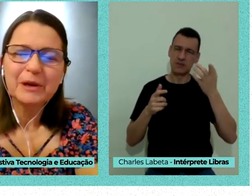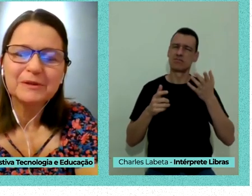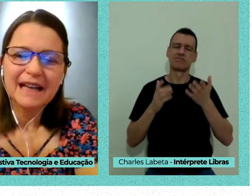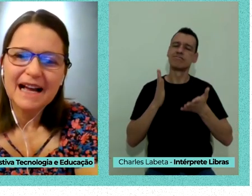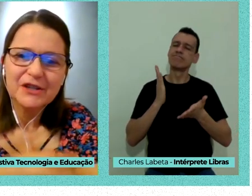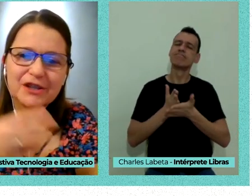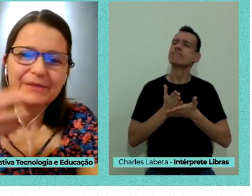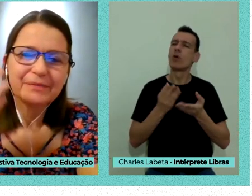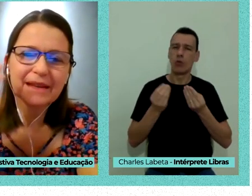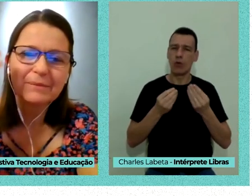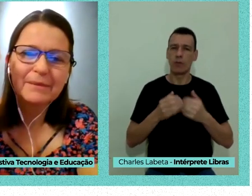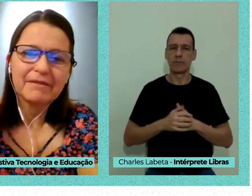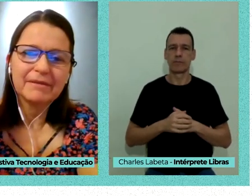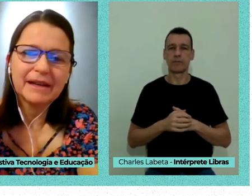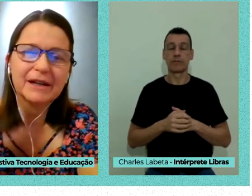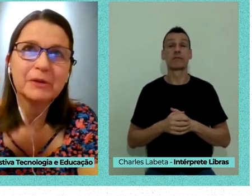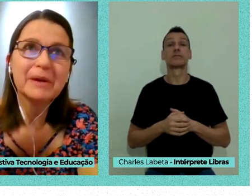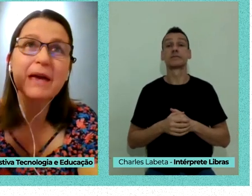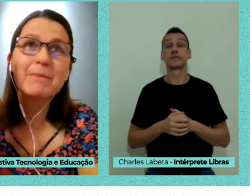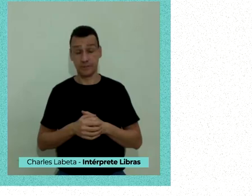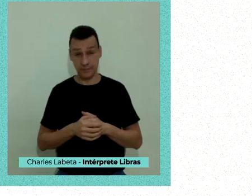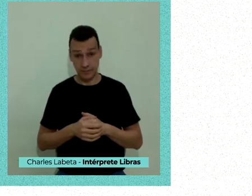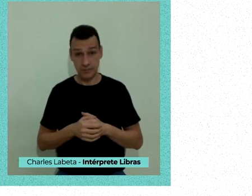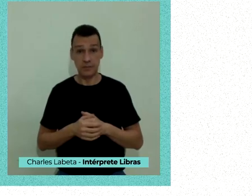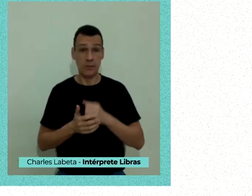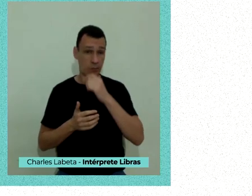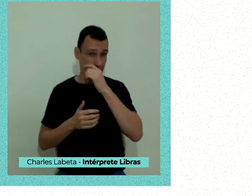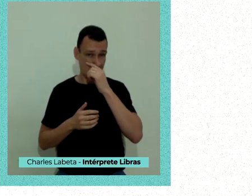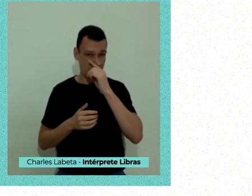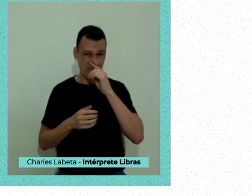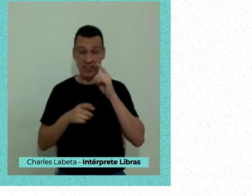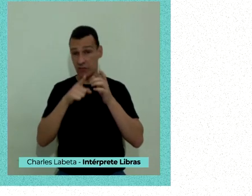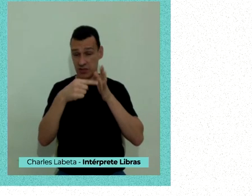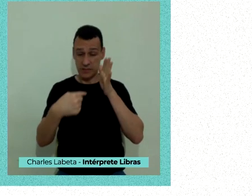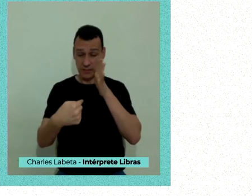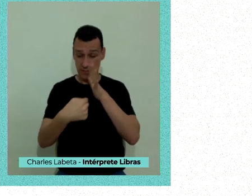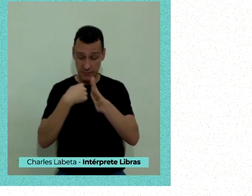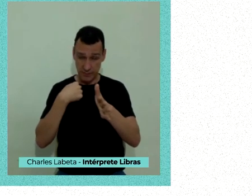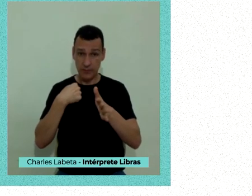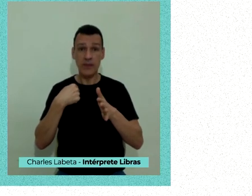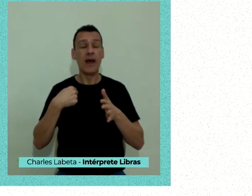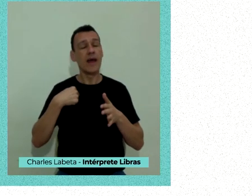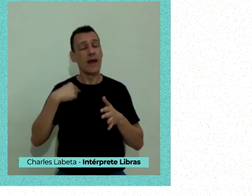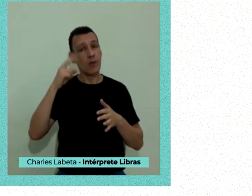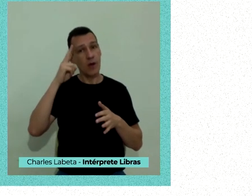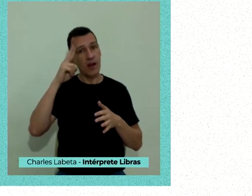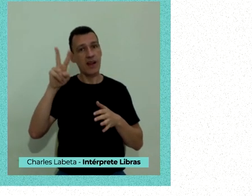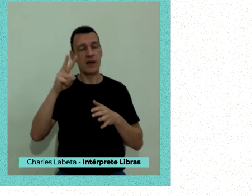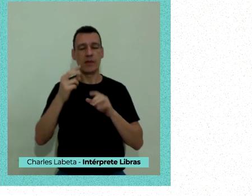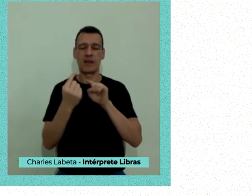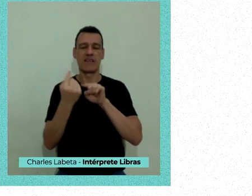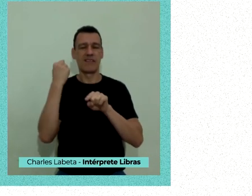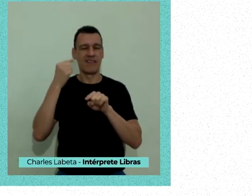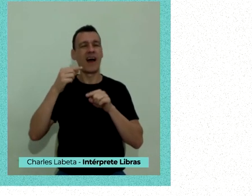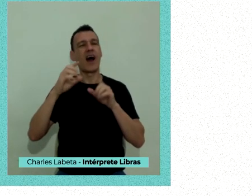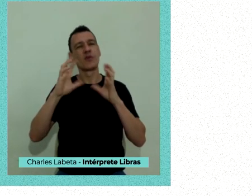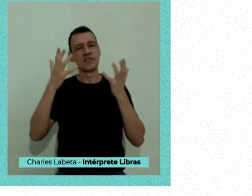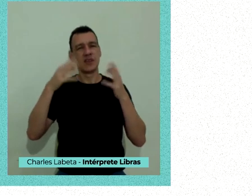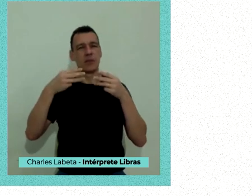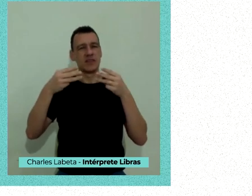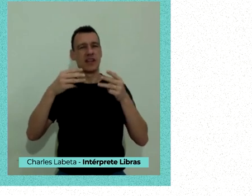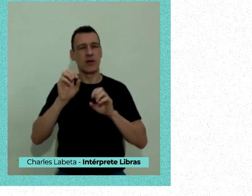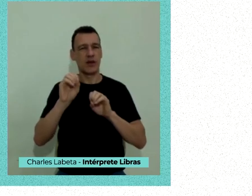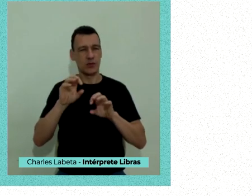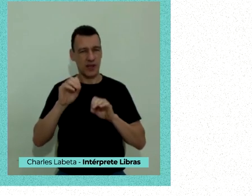Quando tu perguntaste, eu me remeti a um evento no Ministério da Educação, onde teve o lançamento